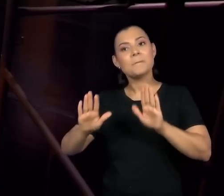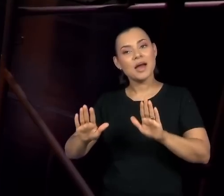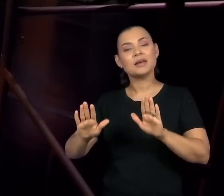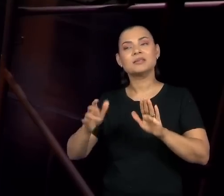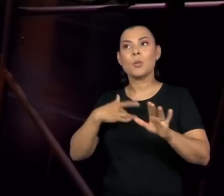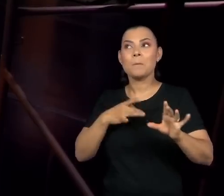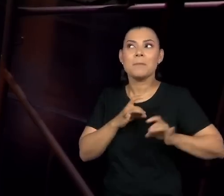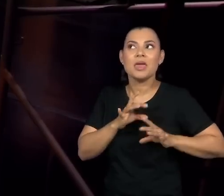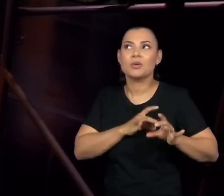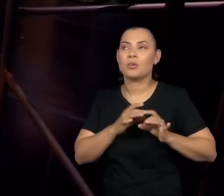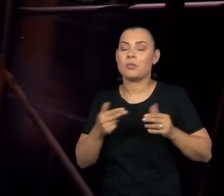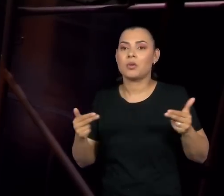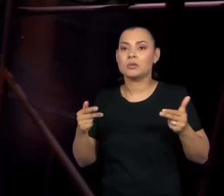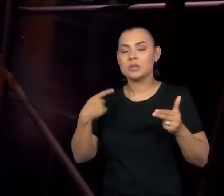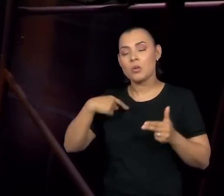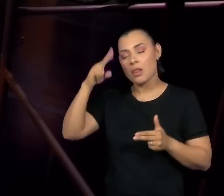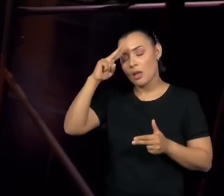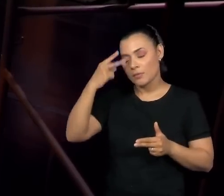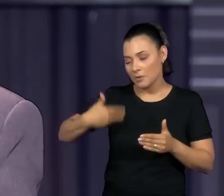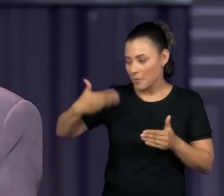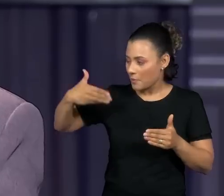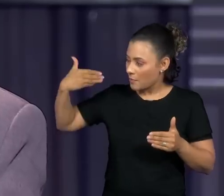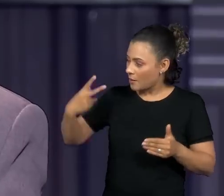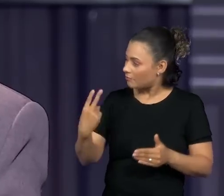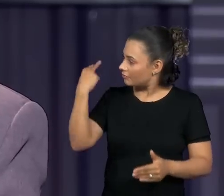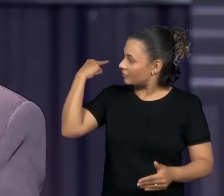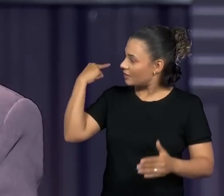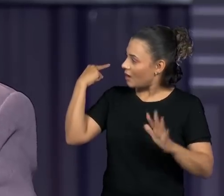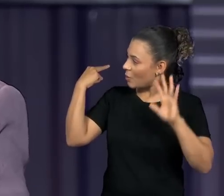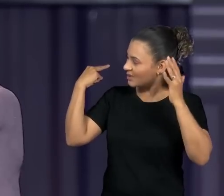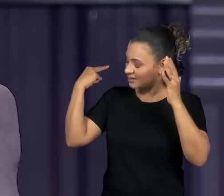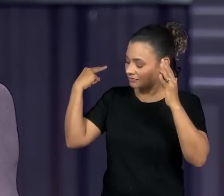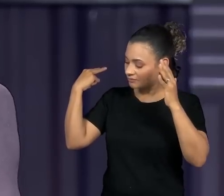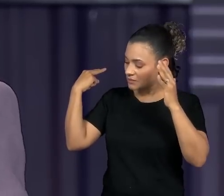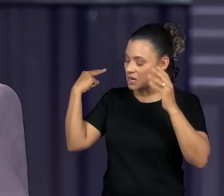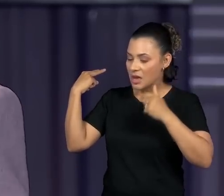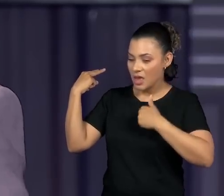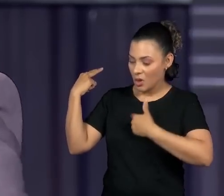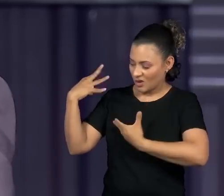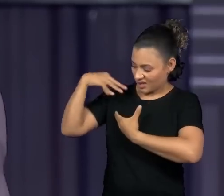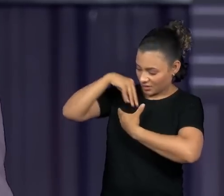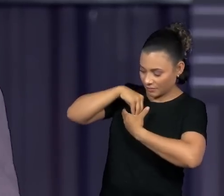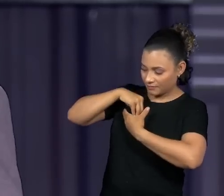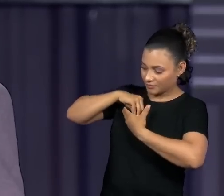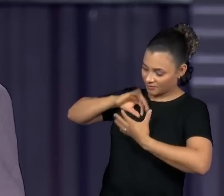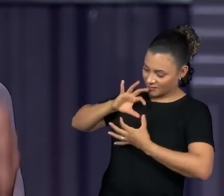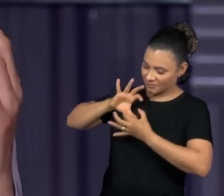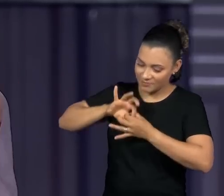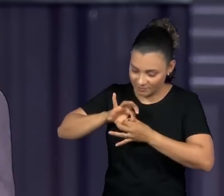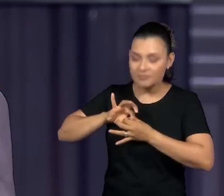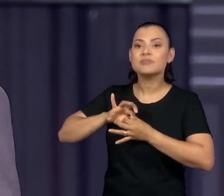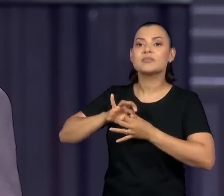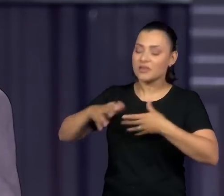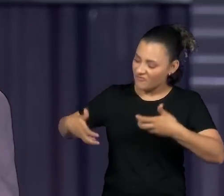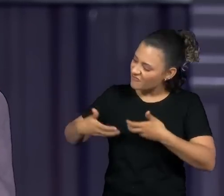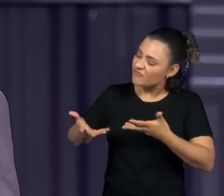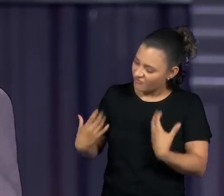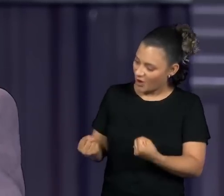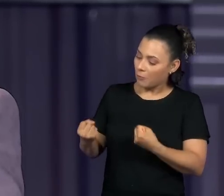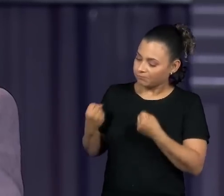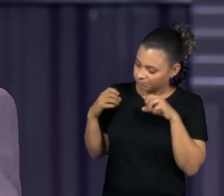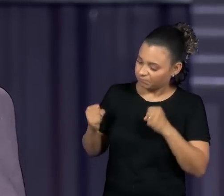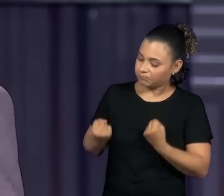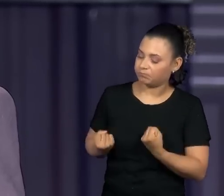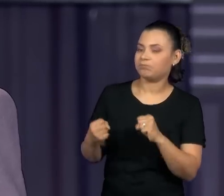medo de alguma coisa, eu lembro de tudo que eu já passei, pego na mão dele, pego umas dicas com ele e volto. Do tipo, poxa, vamos nessa, vamos junto,